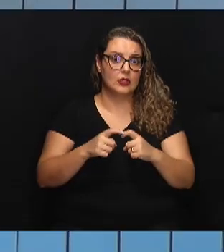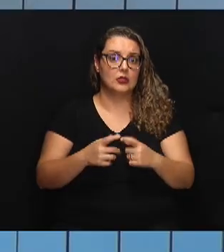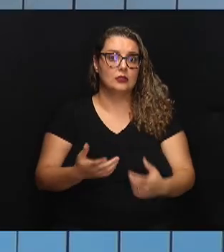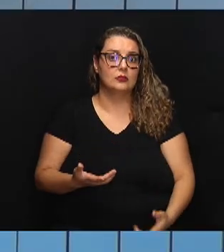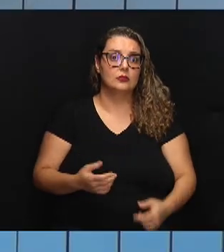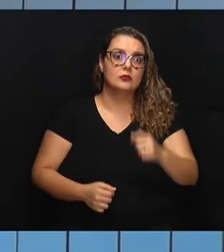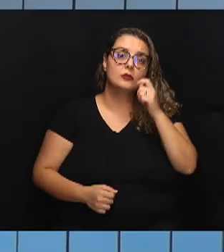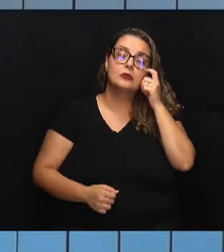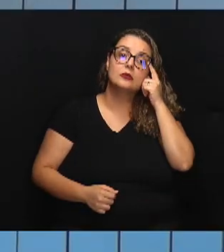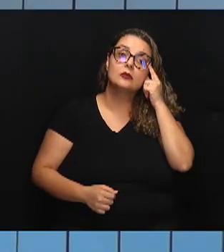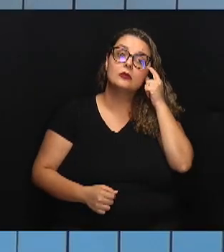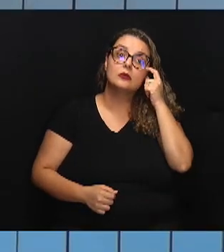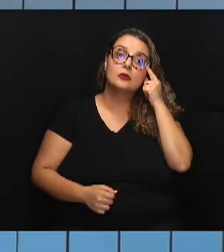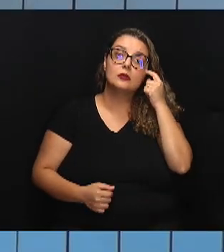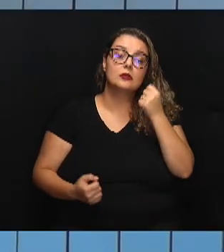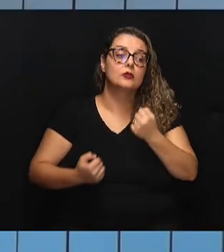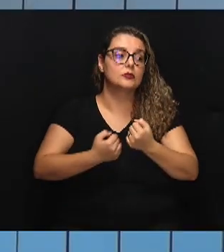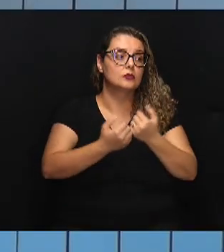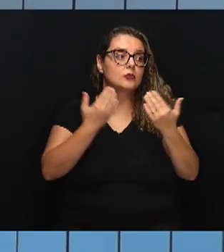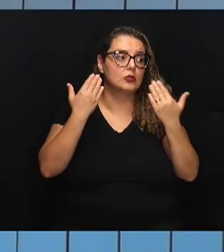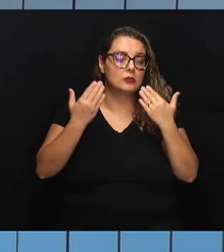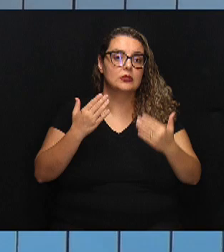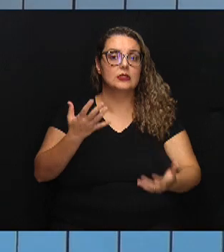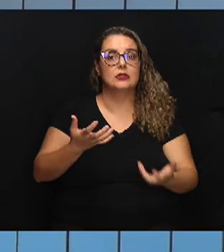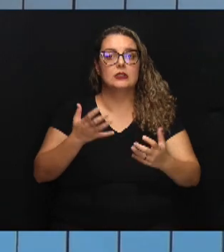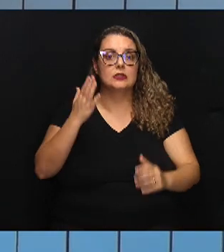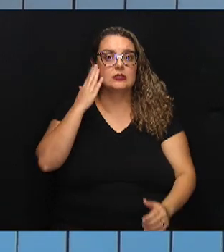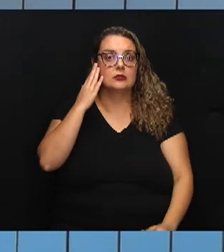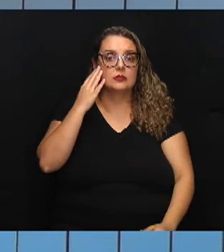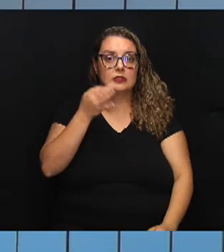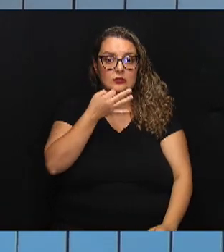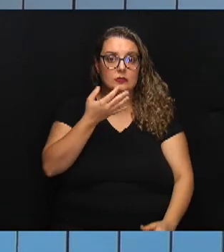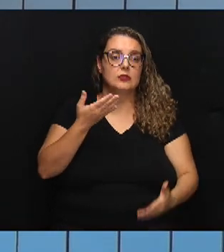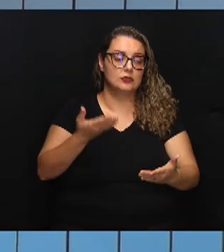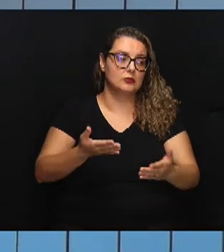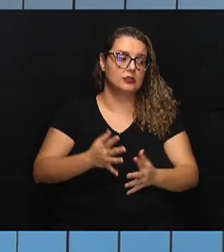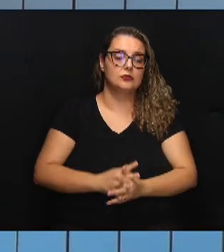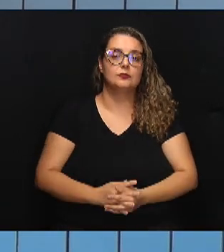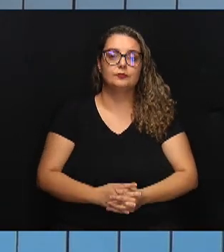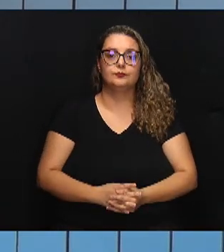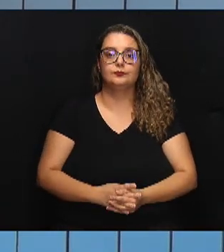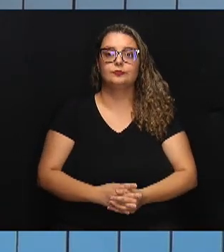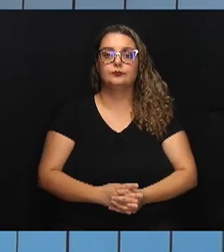e o suporte psicológico, né? Eu queria saber a sua opinião também sobre isso.